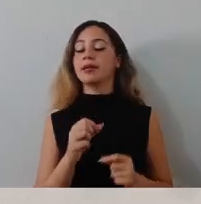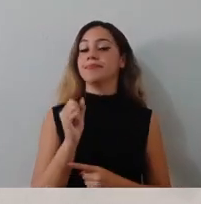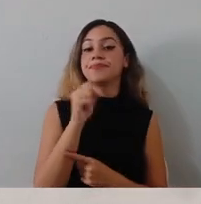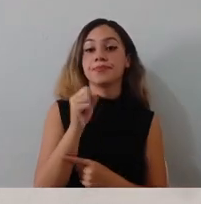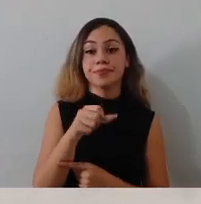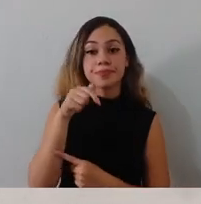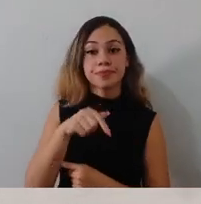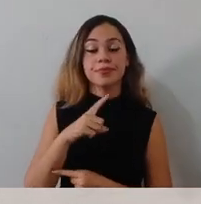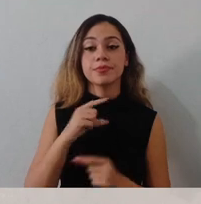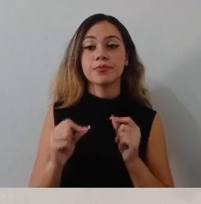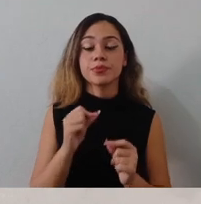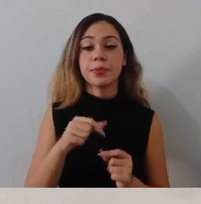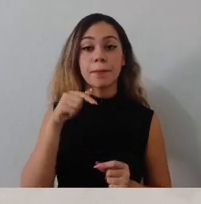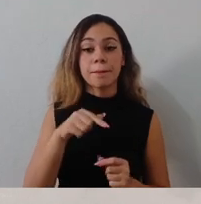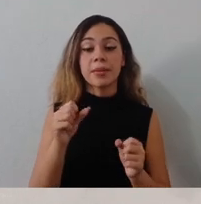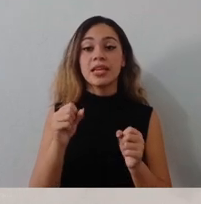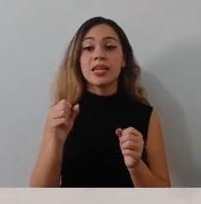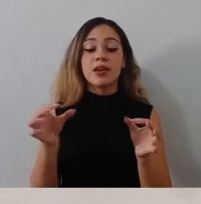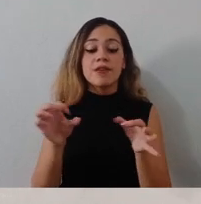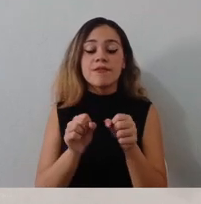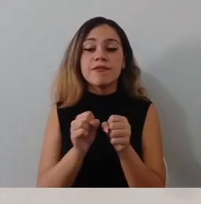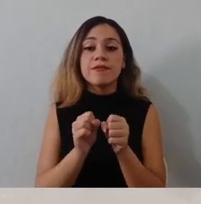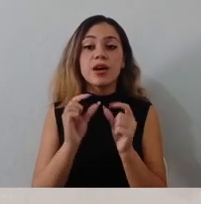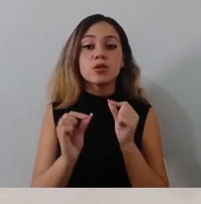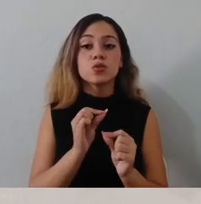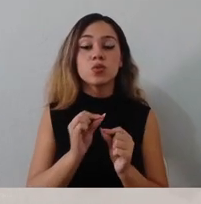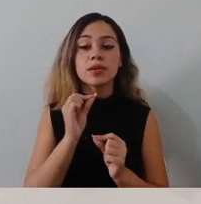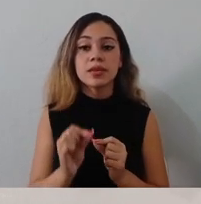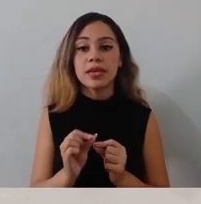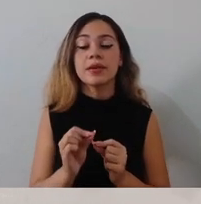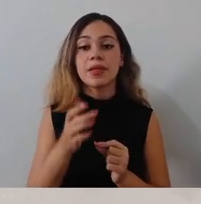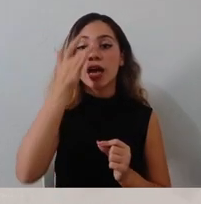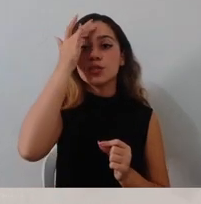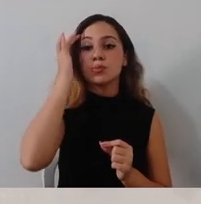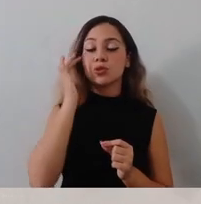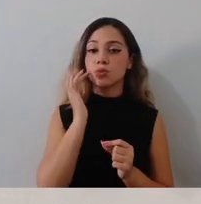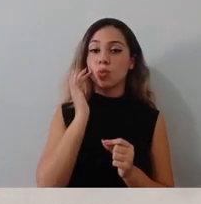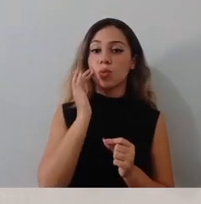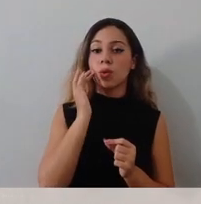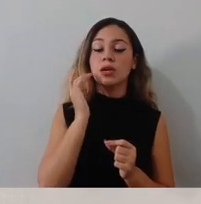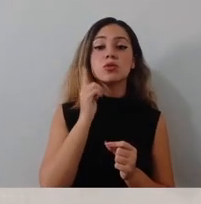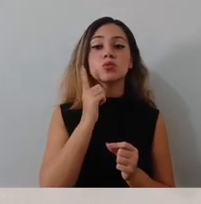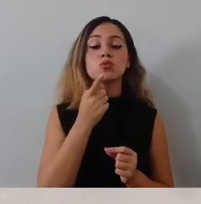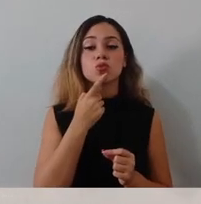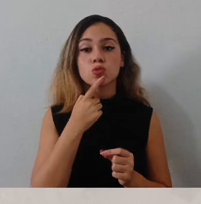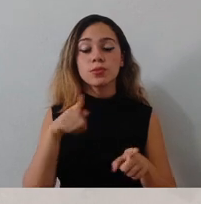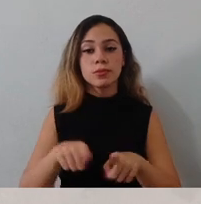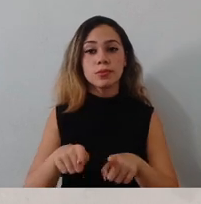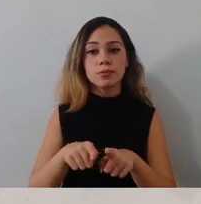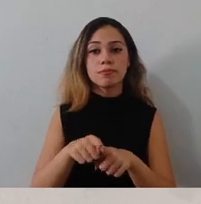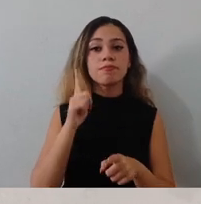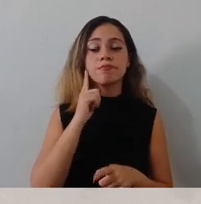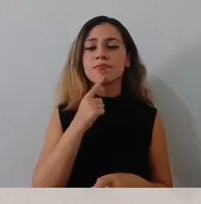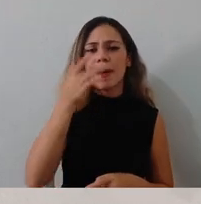pessoas. Sim, esse protocolo, ele consiste na pessoa que recebeu esse atendimento, ou